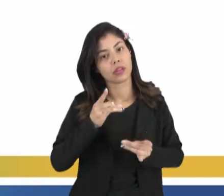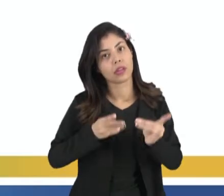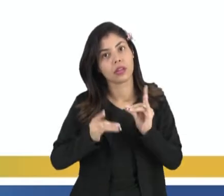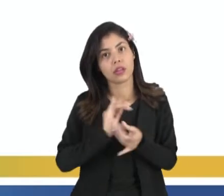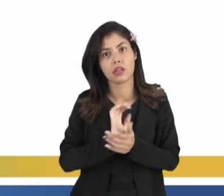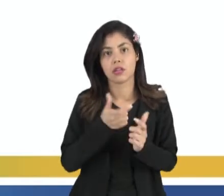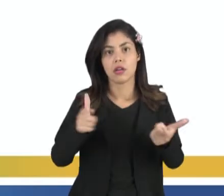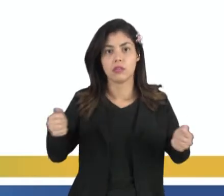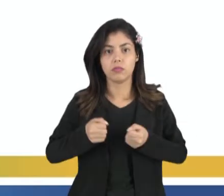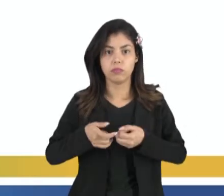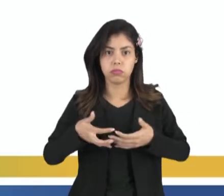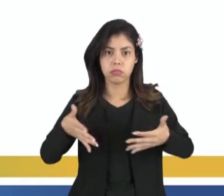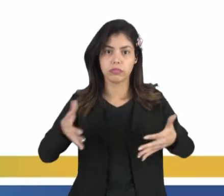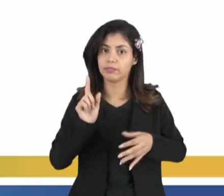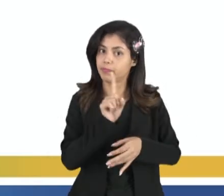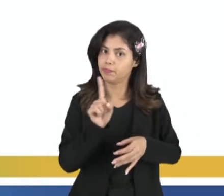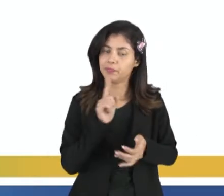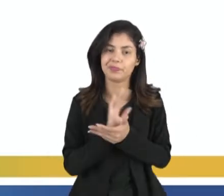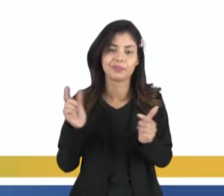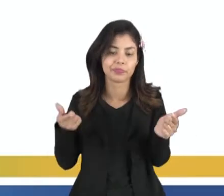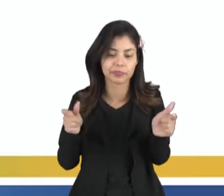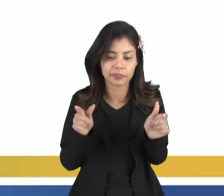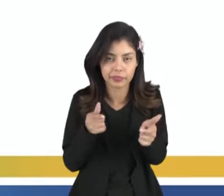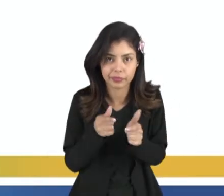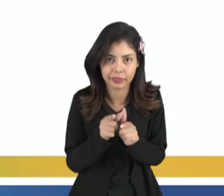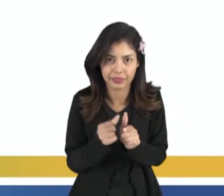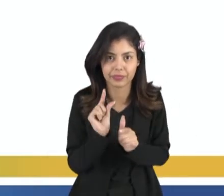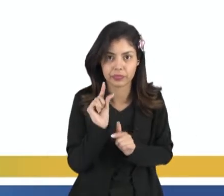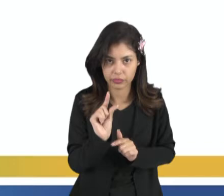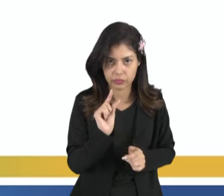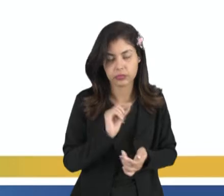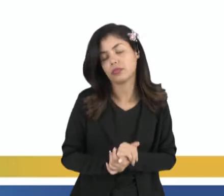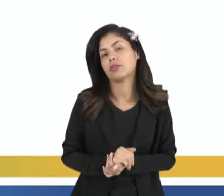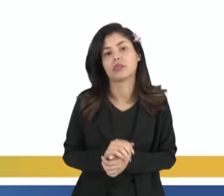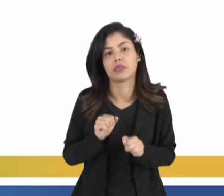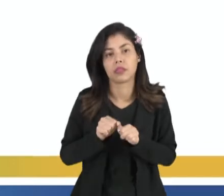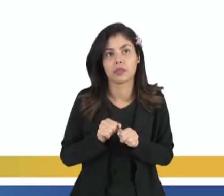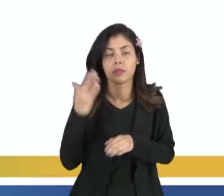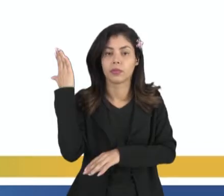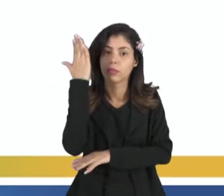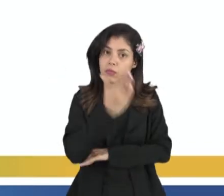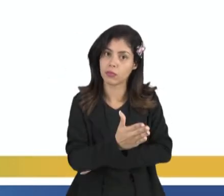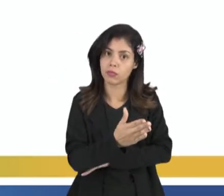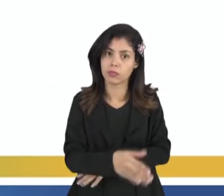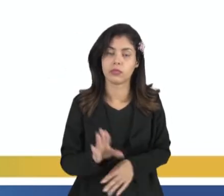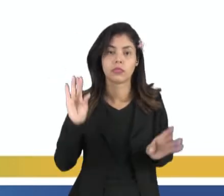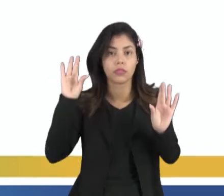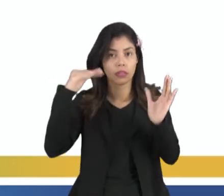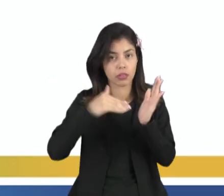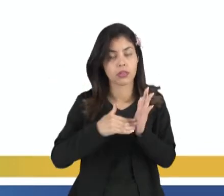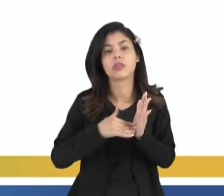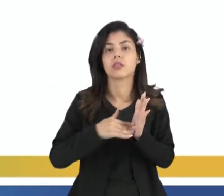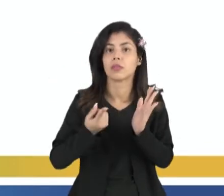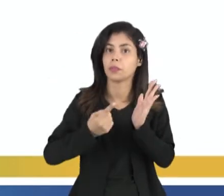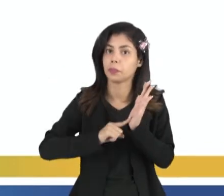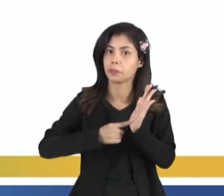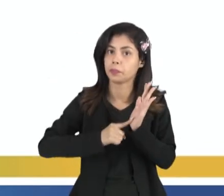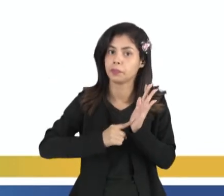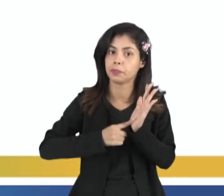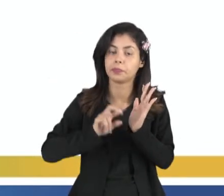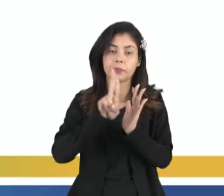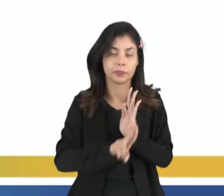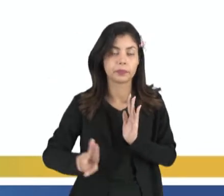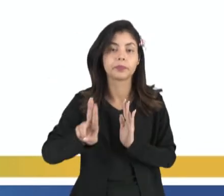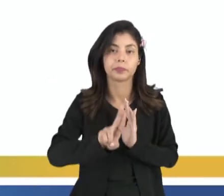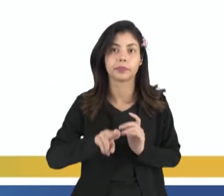lançados em grandes quantidades, são pequenas doses que vão ser direcionadas até o ponto que vai